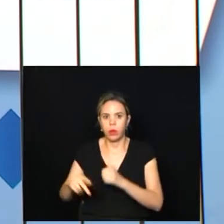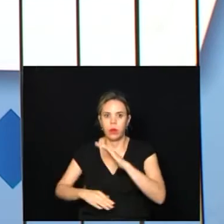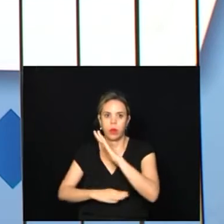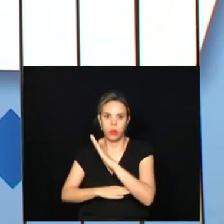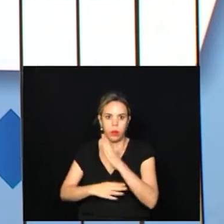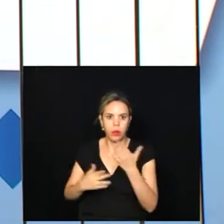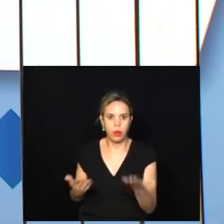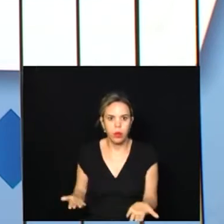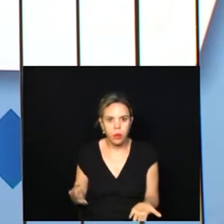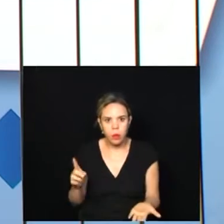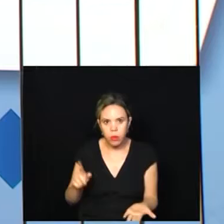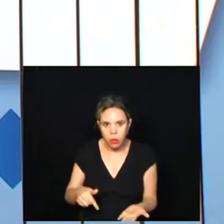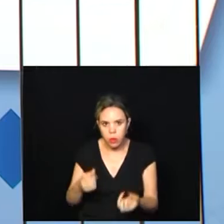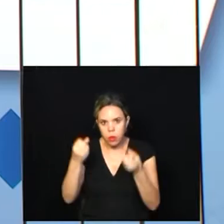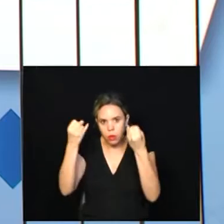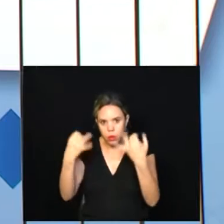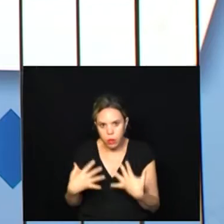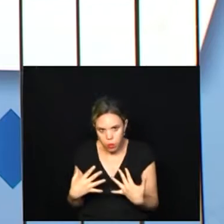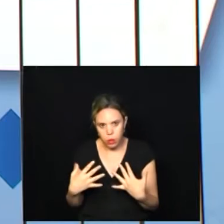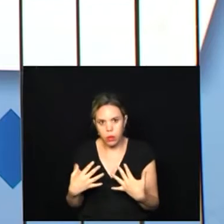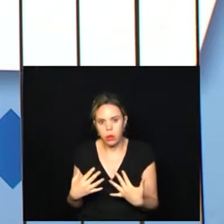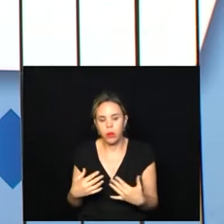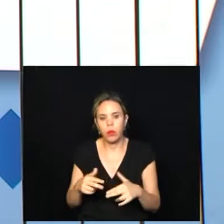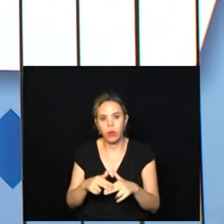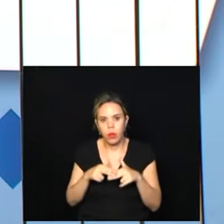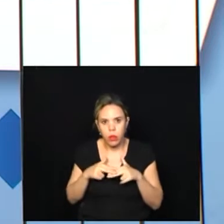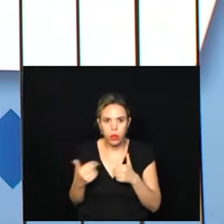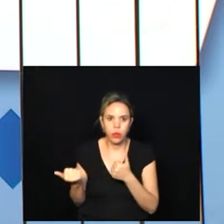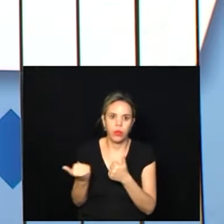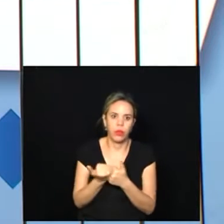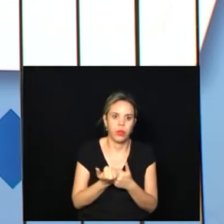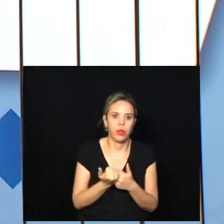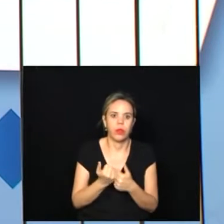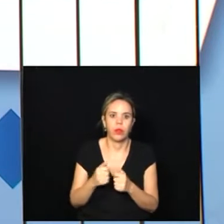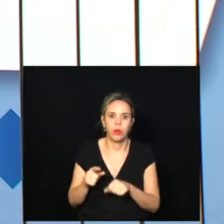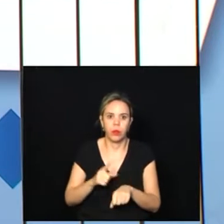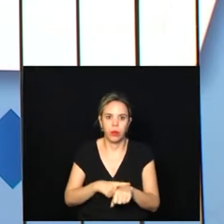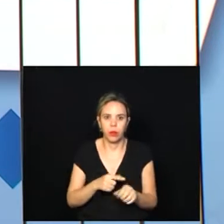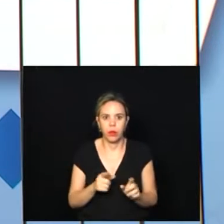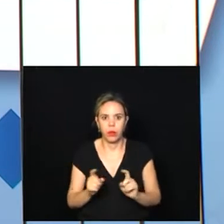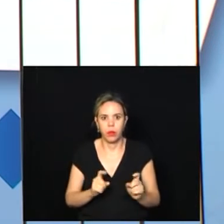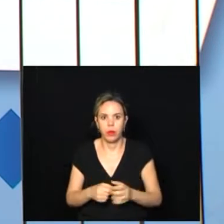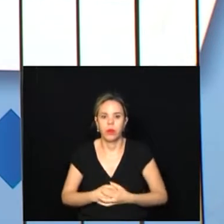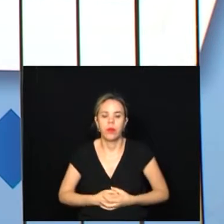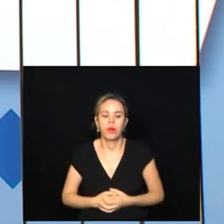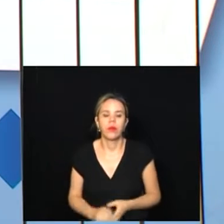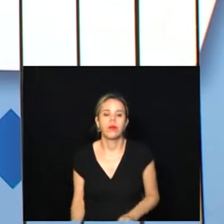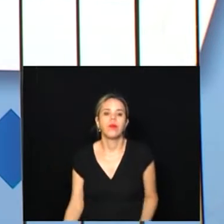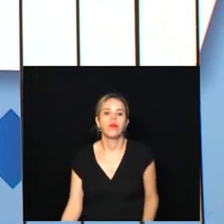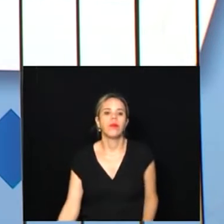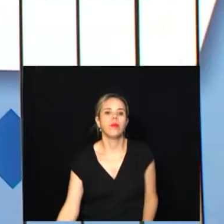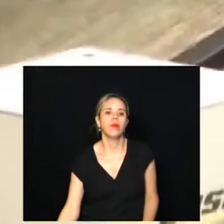Legislativo, que explicou o motivo de ter comandado este momento da sessão.